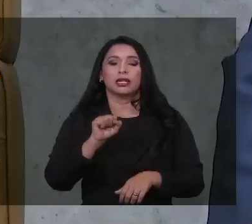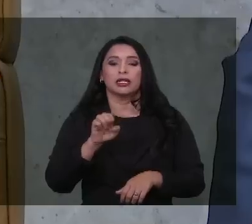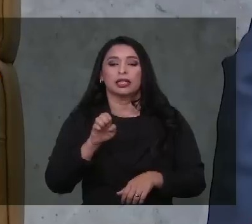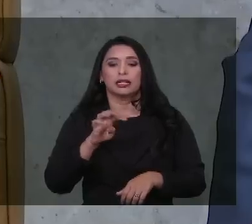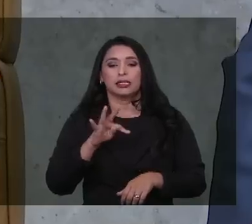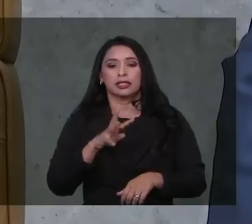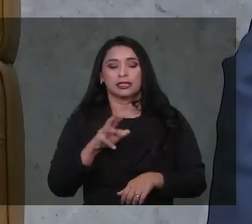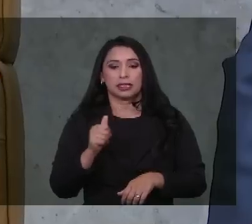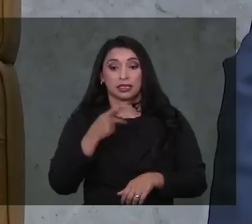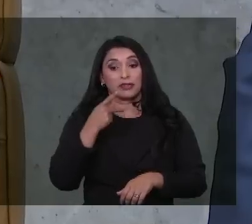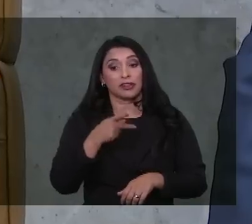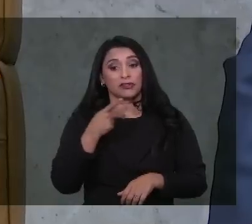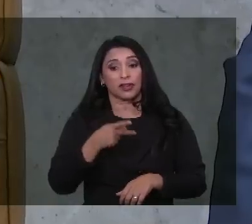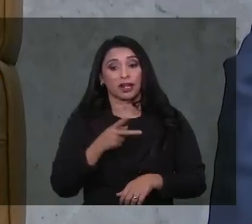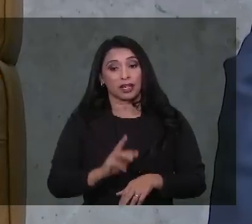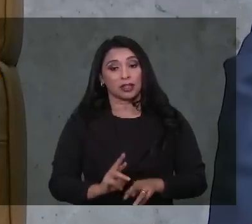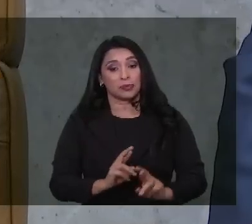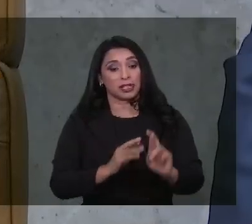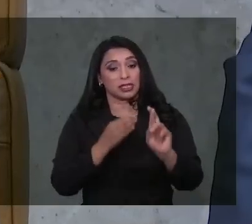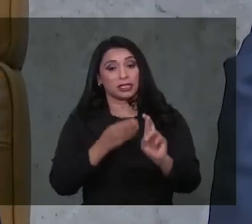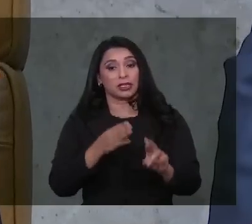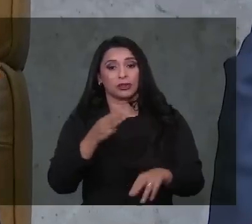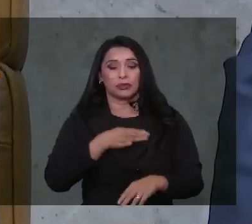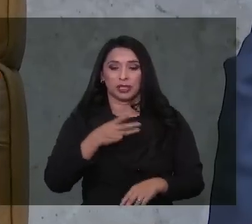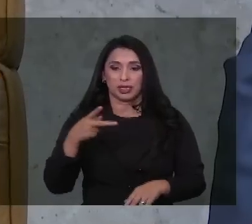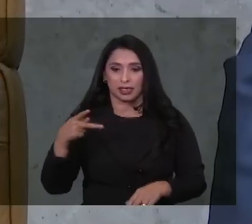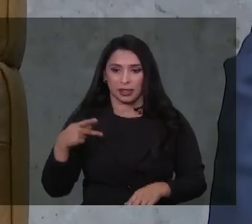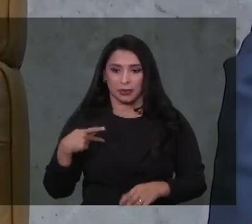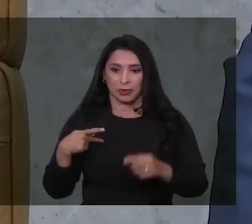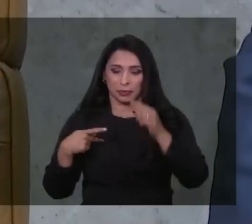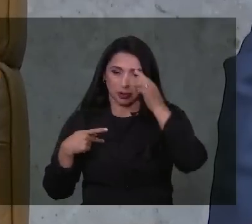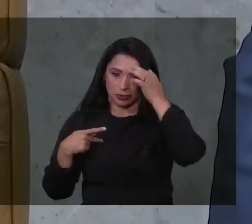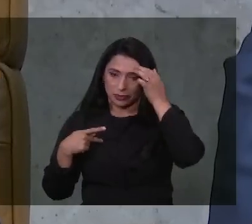fará seu pronunciamento em nome do Ministério Público.